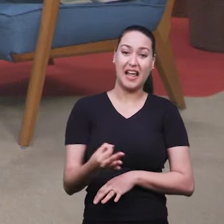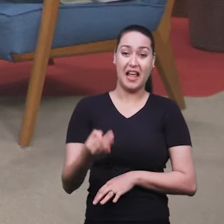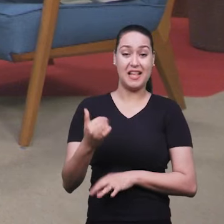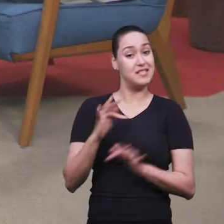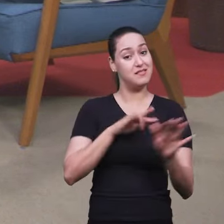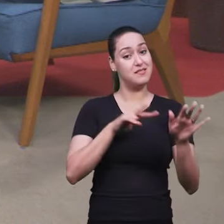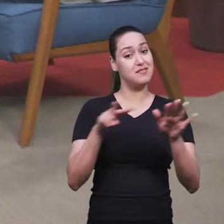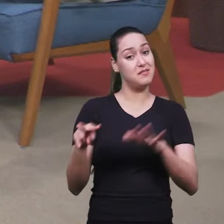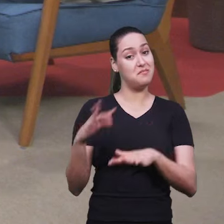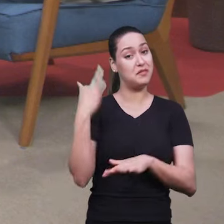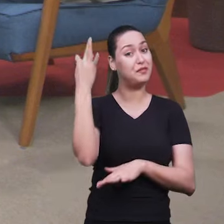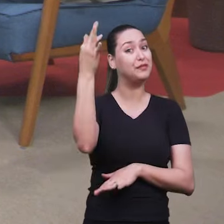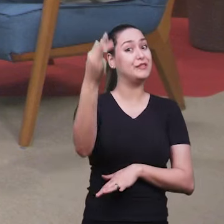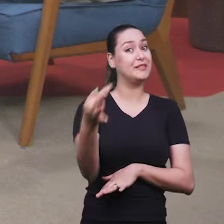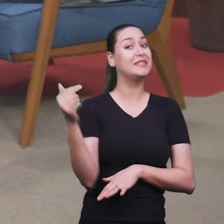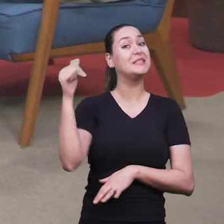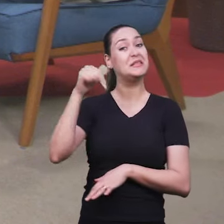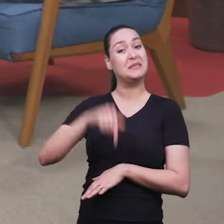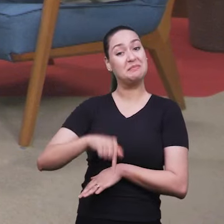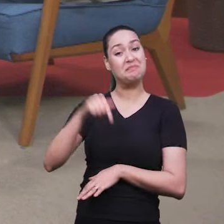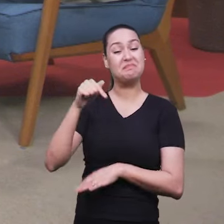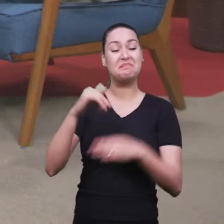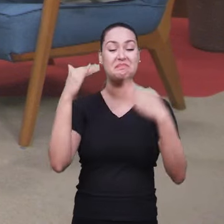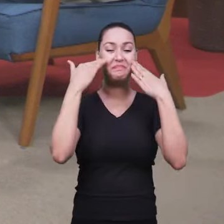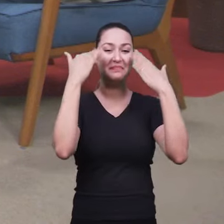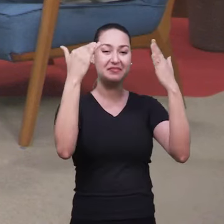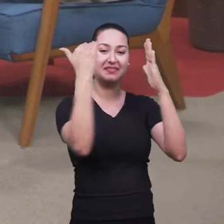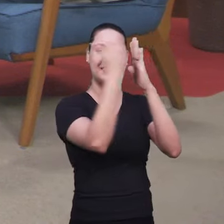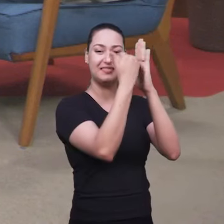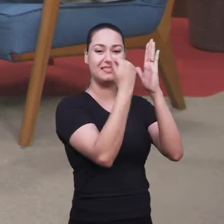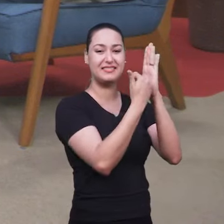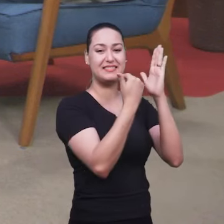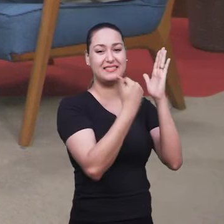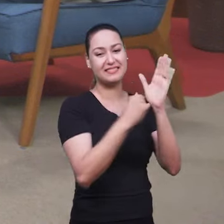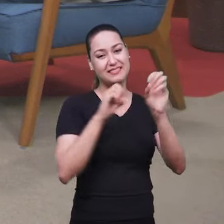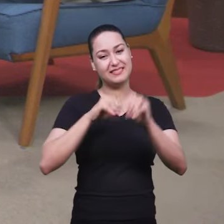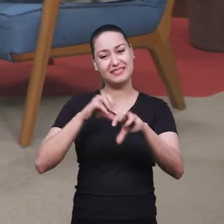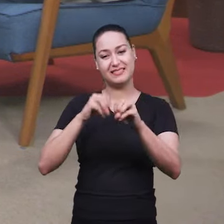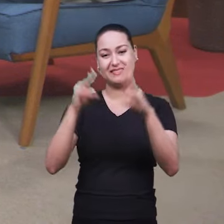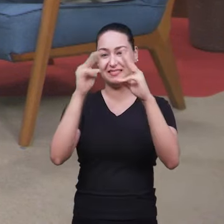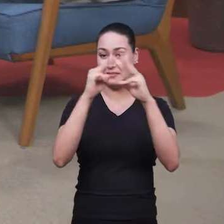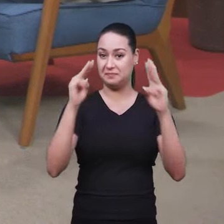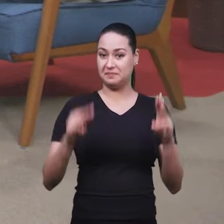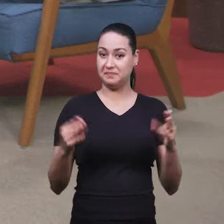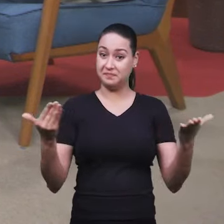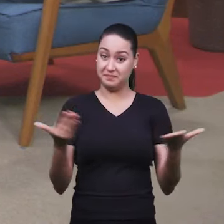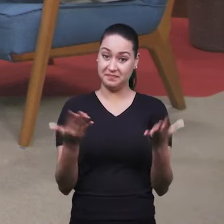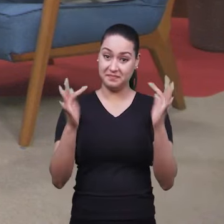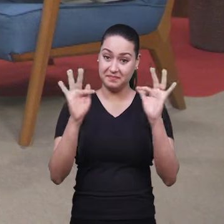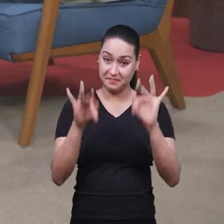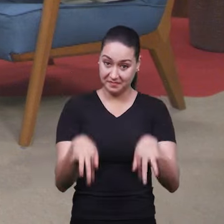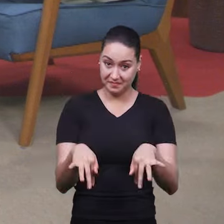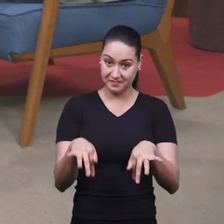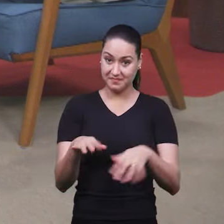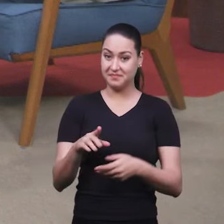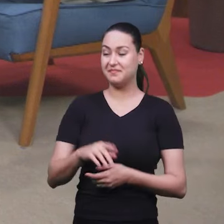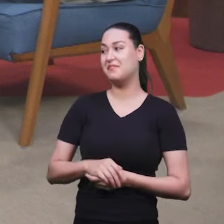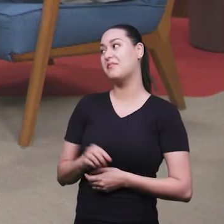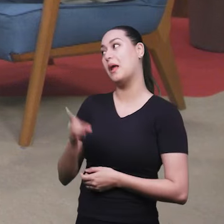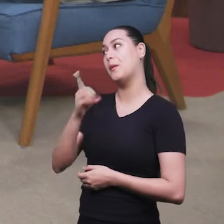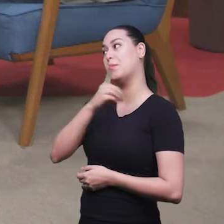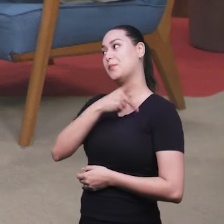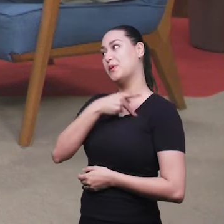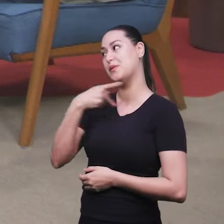seu comentário ser trazido na próxima edição deste programa, nesse quadro Lições do Manaim. Bom, chegamos ao